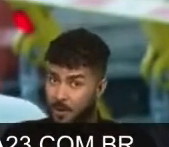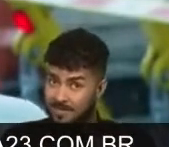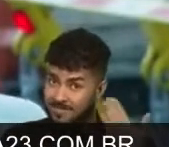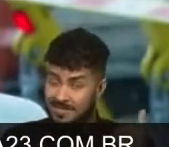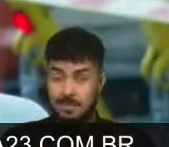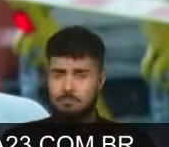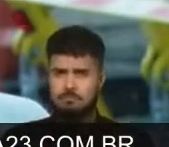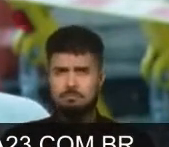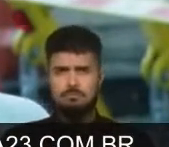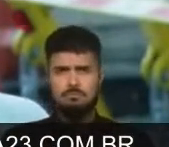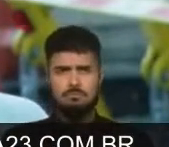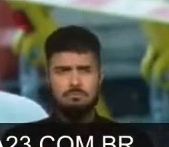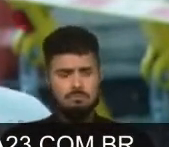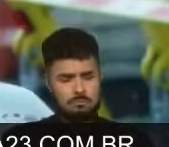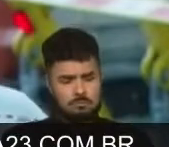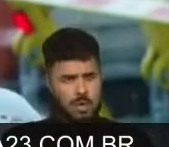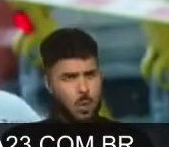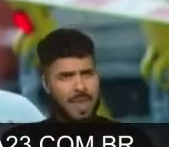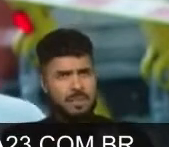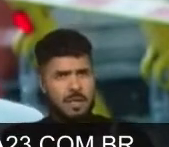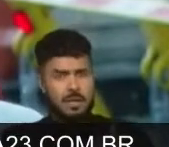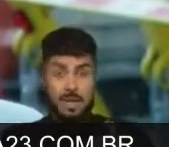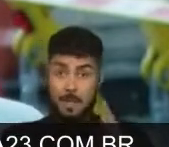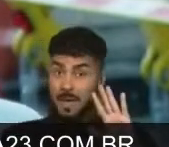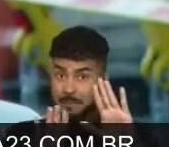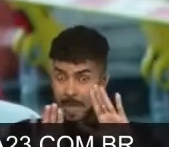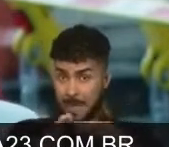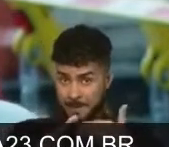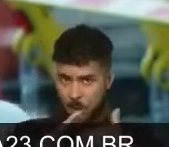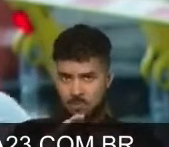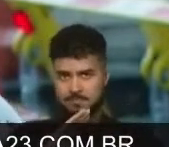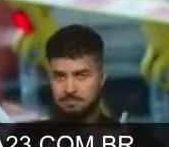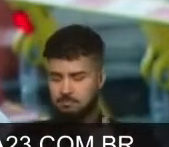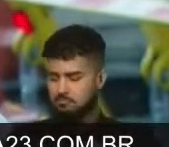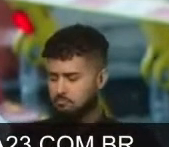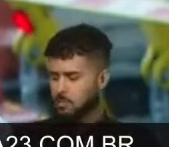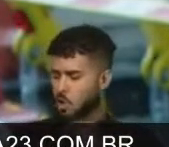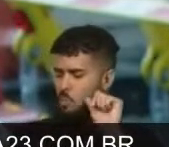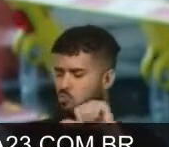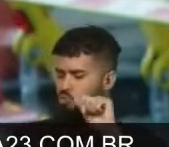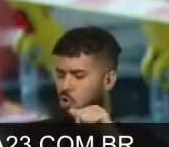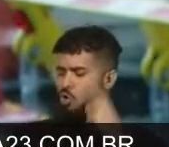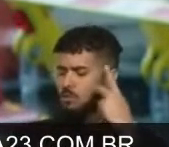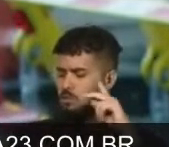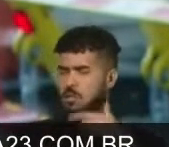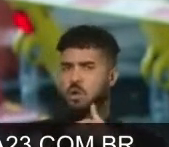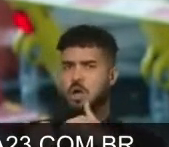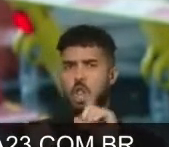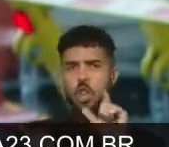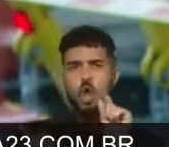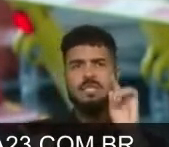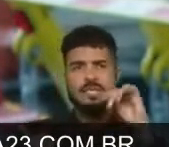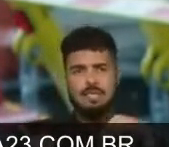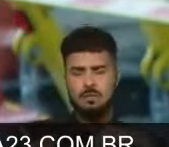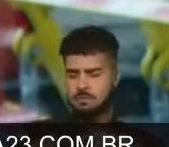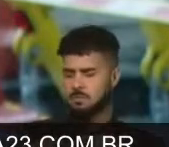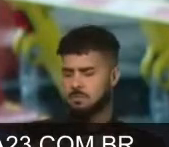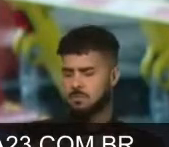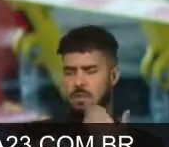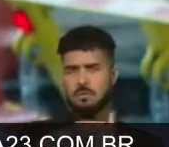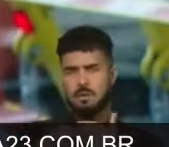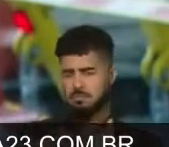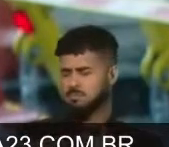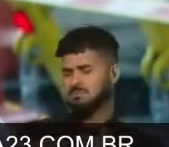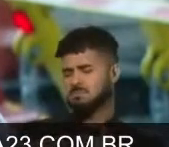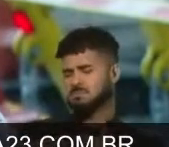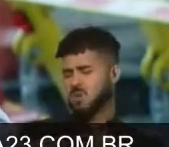Do nada eles mudaram o e-mail. Eu simplesmente recebi um e-mail falando que tinham mudado o login da minha conta, sabe? O e-mail que a gente